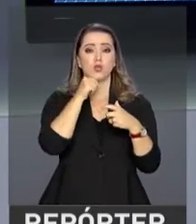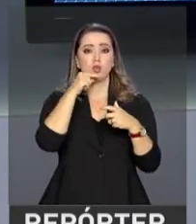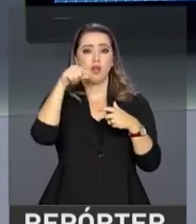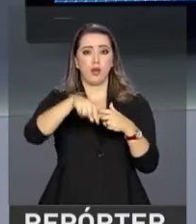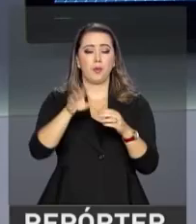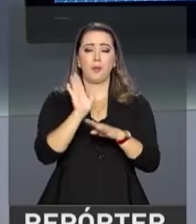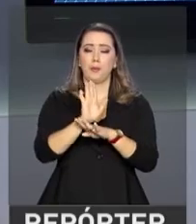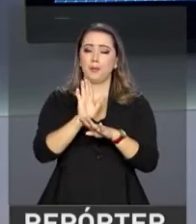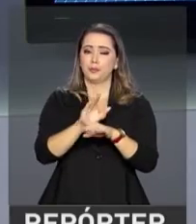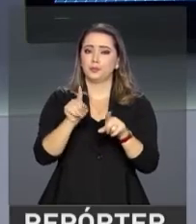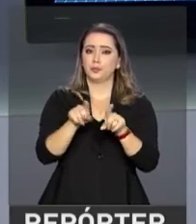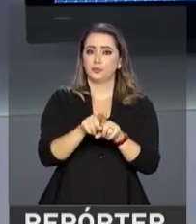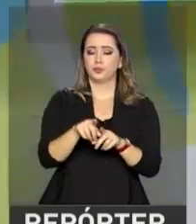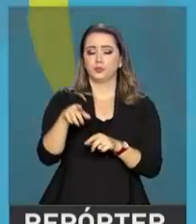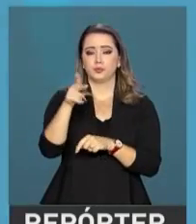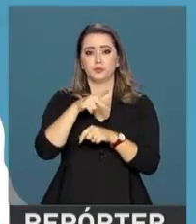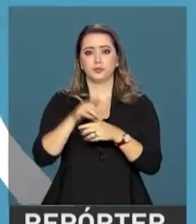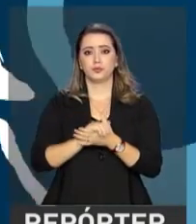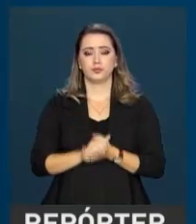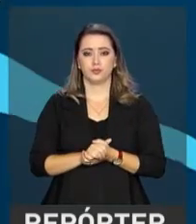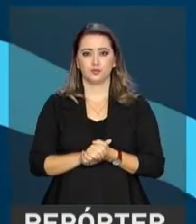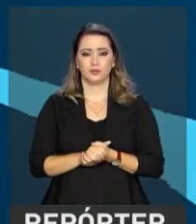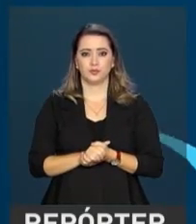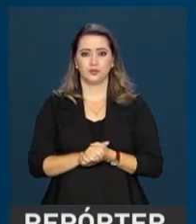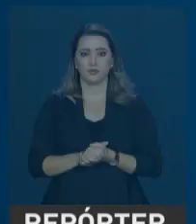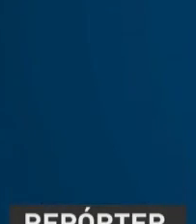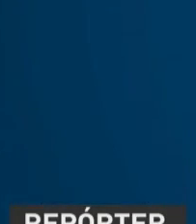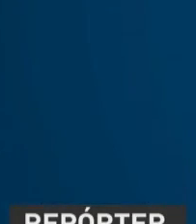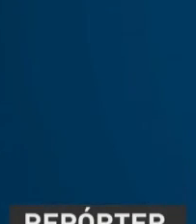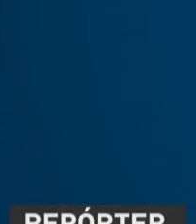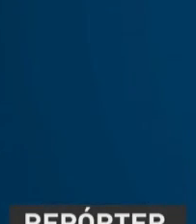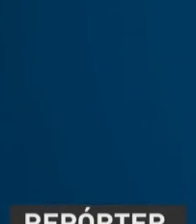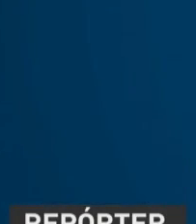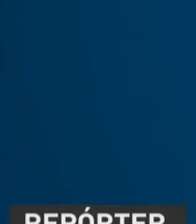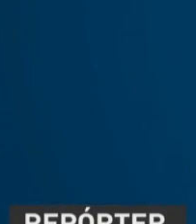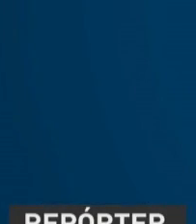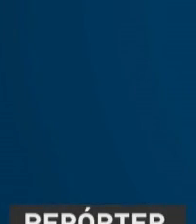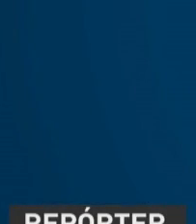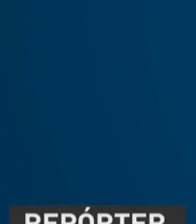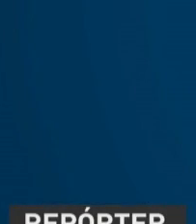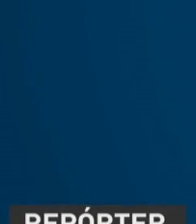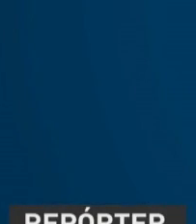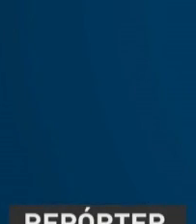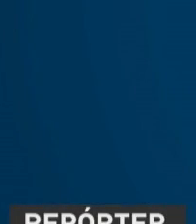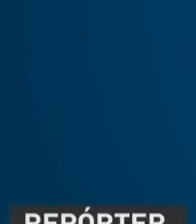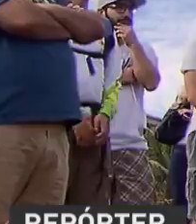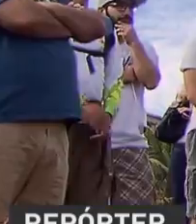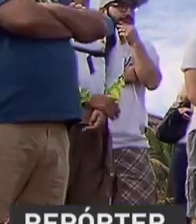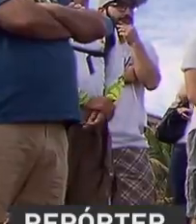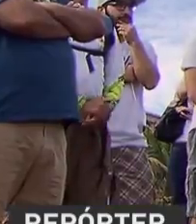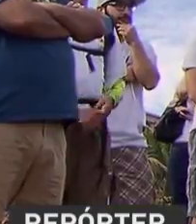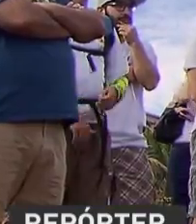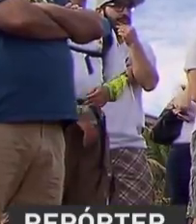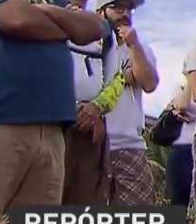abastece a capital do país o oitavo mundial da água